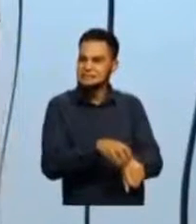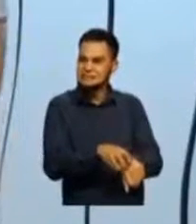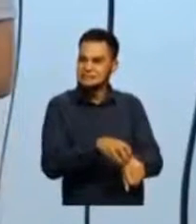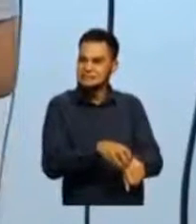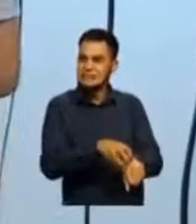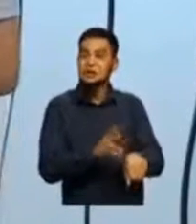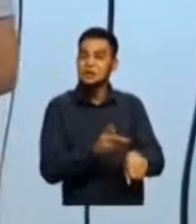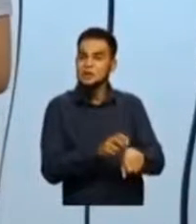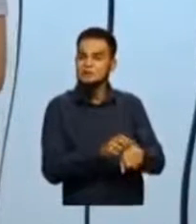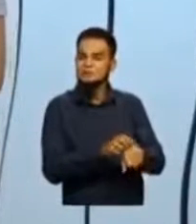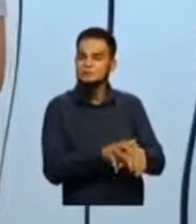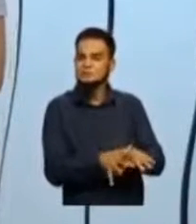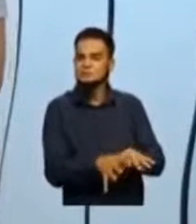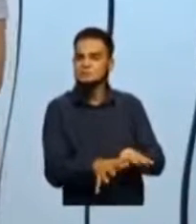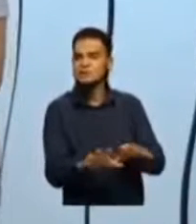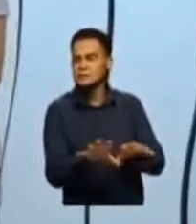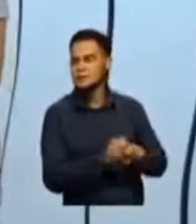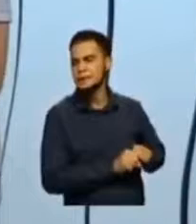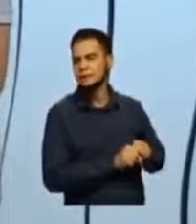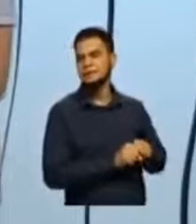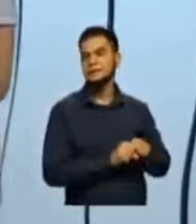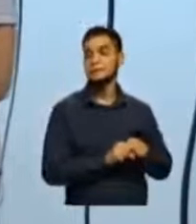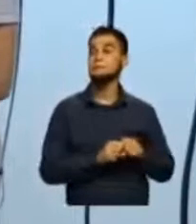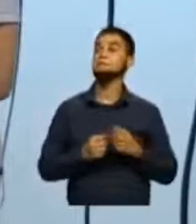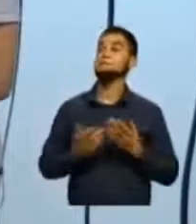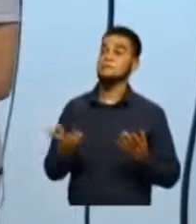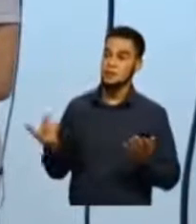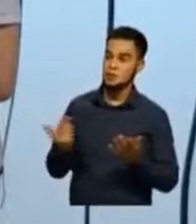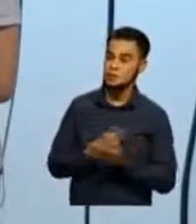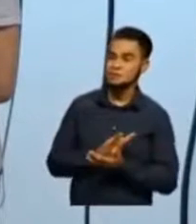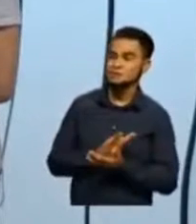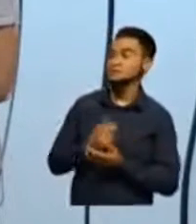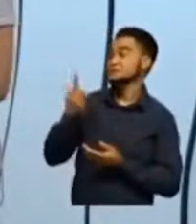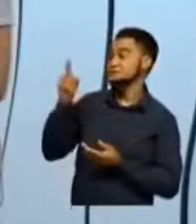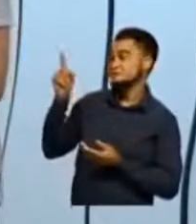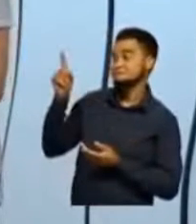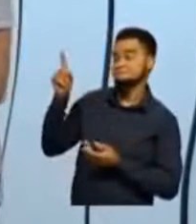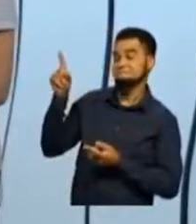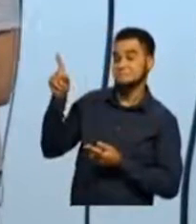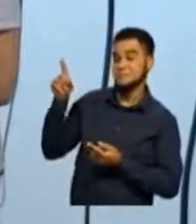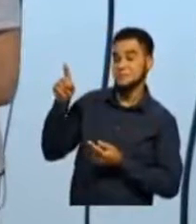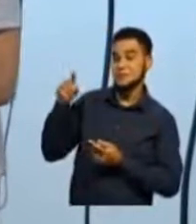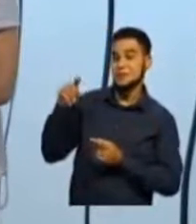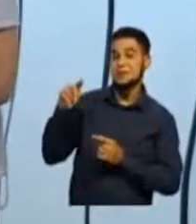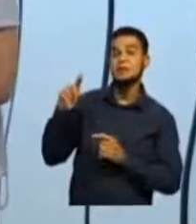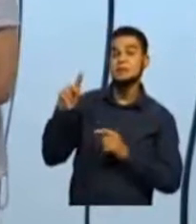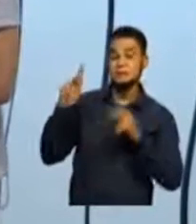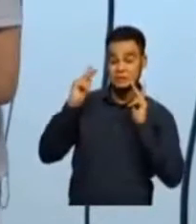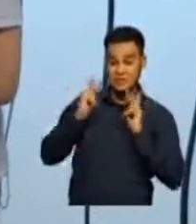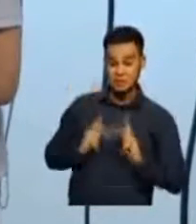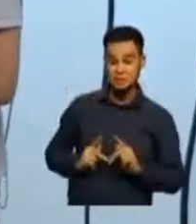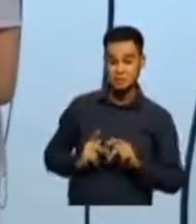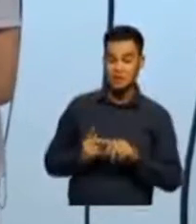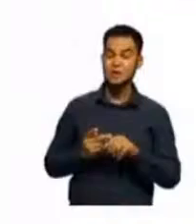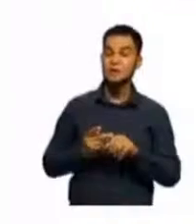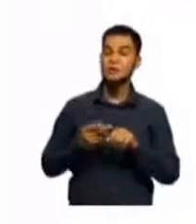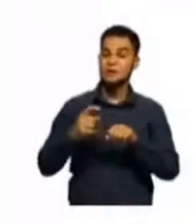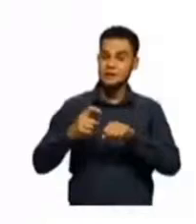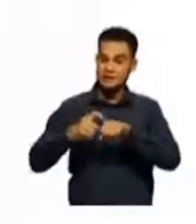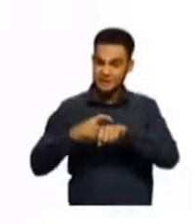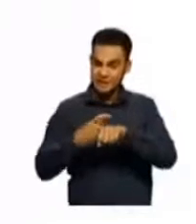contaminando. Feito isso, então, no ser humano, os protozoários vão invadir as células, onde eles